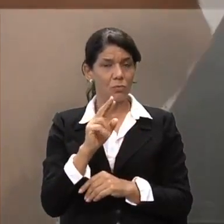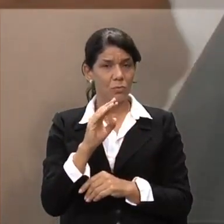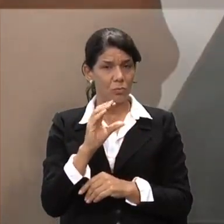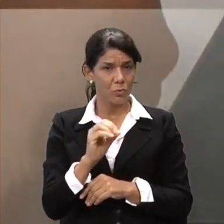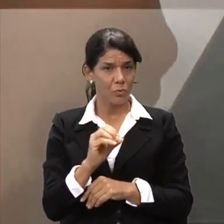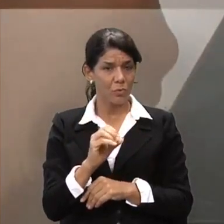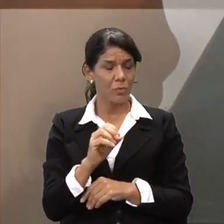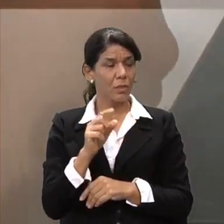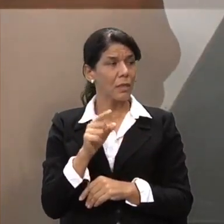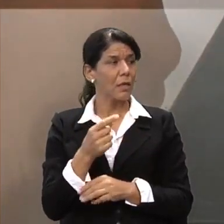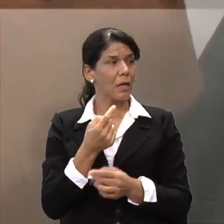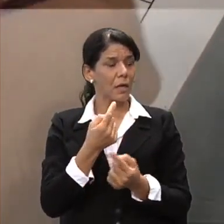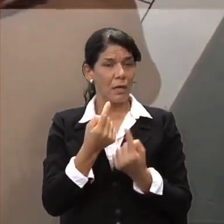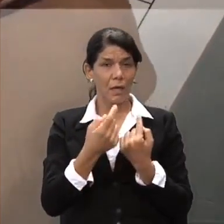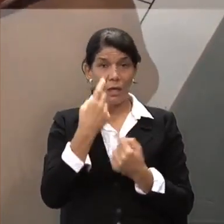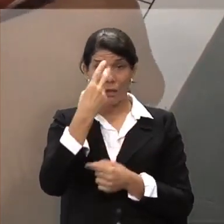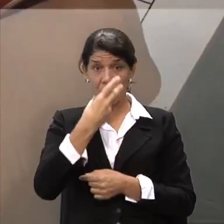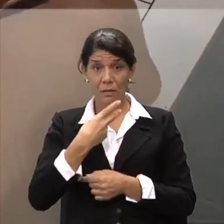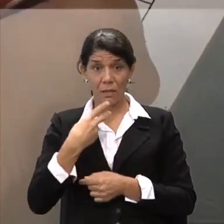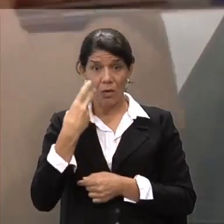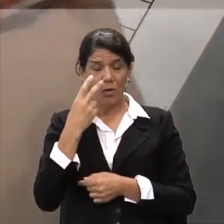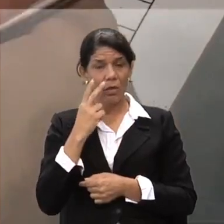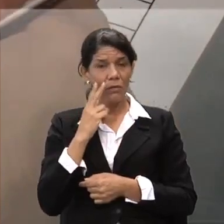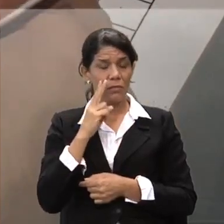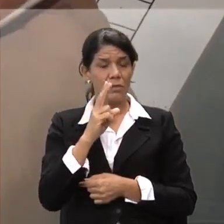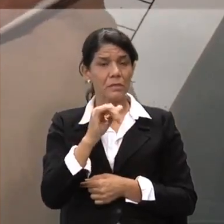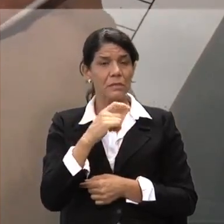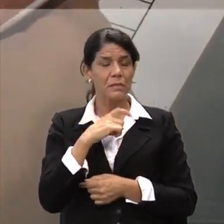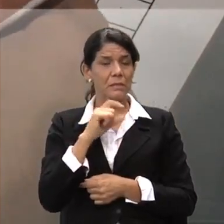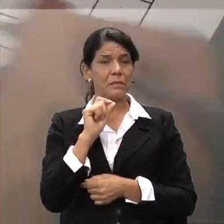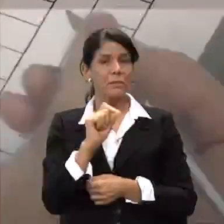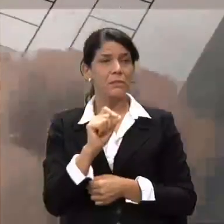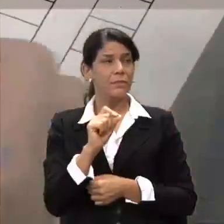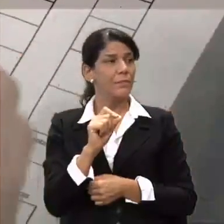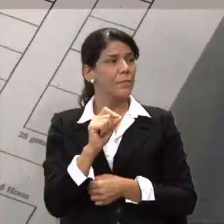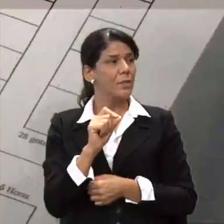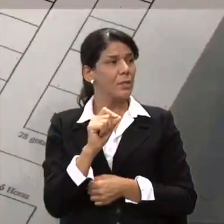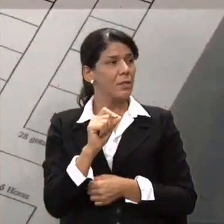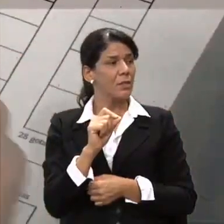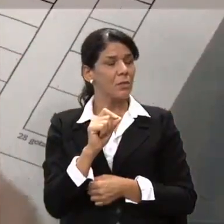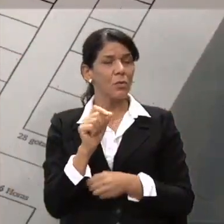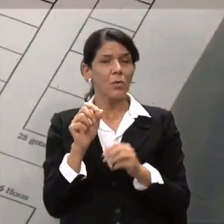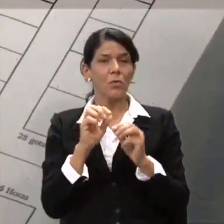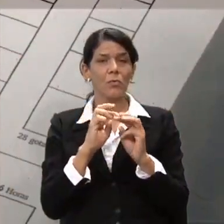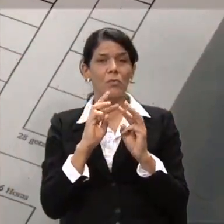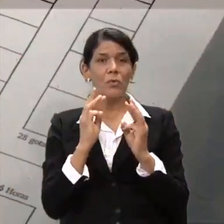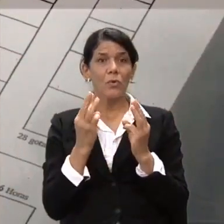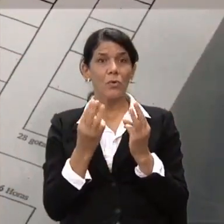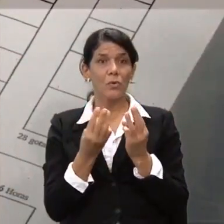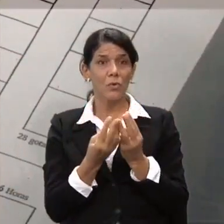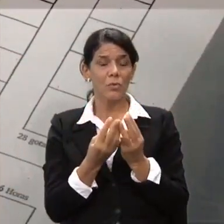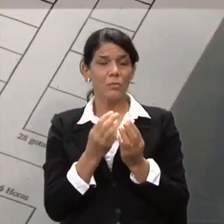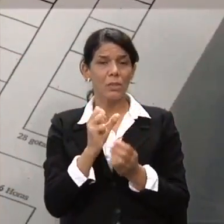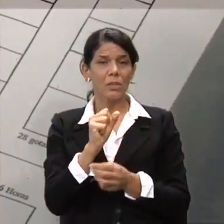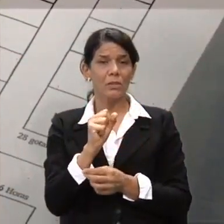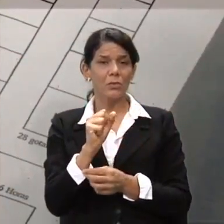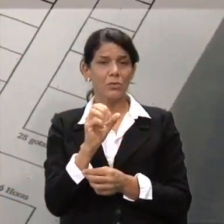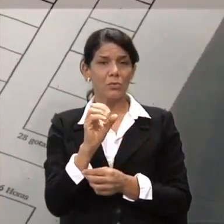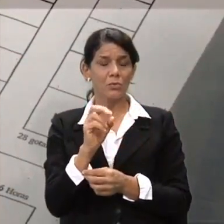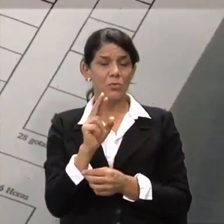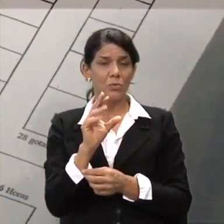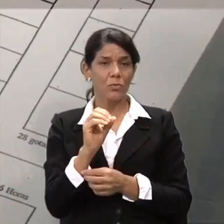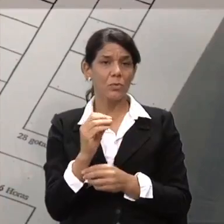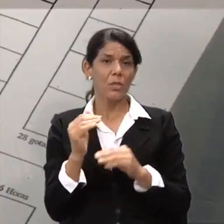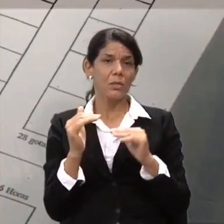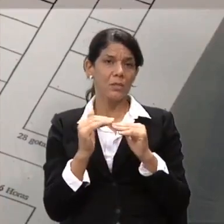e, então, a cada hora eu verificar se o posicionamento do volume dessa solução está